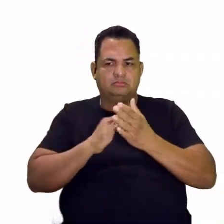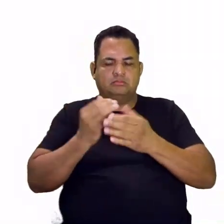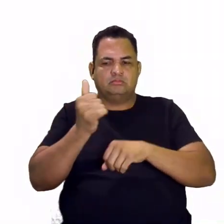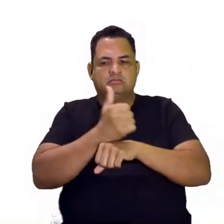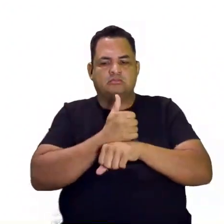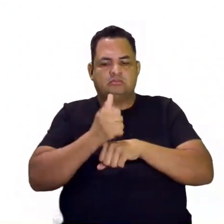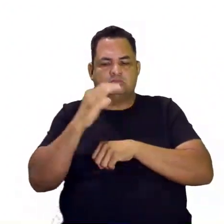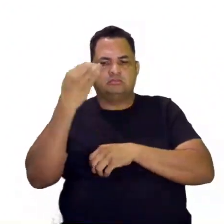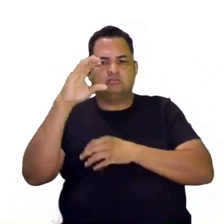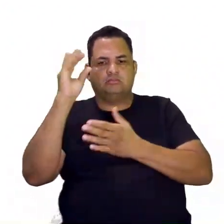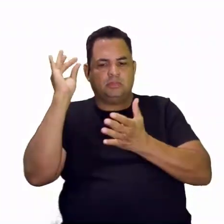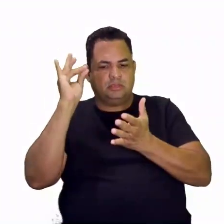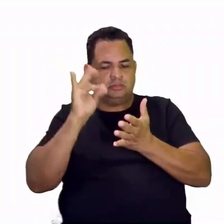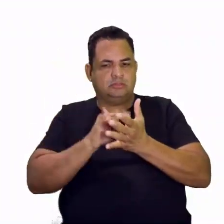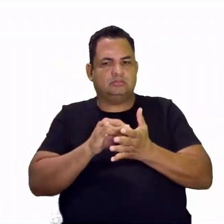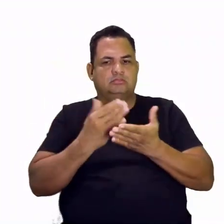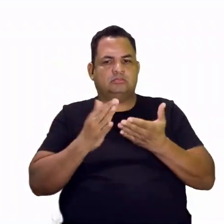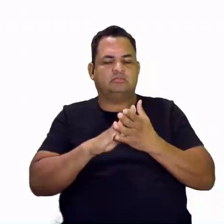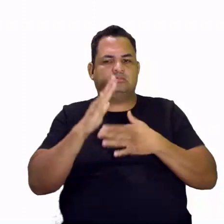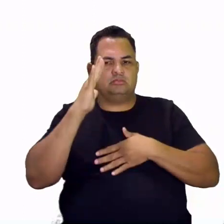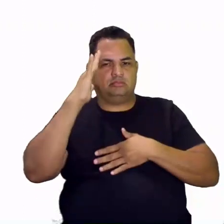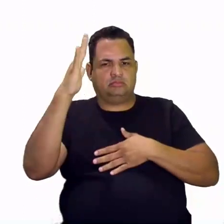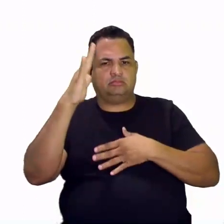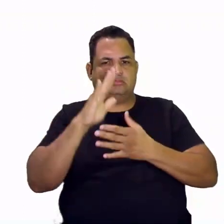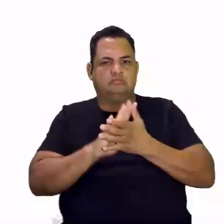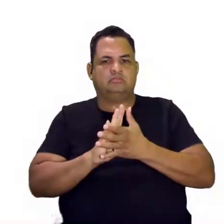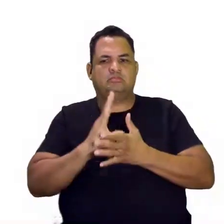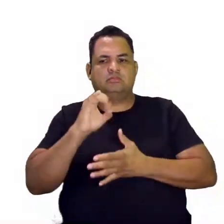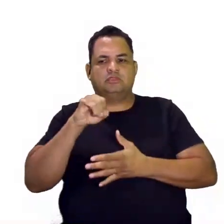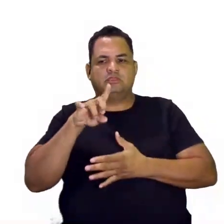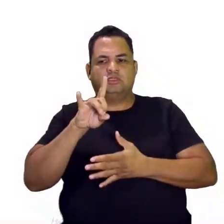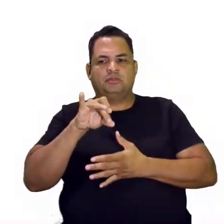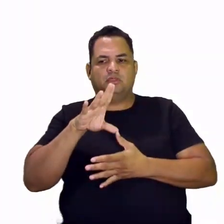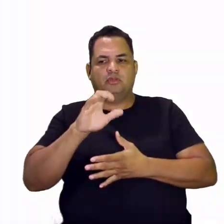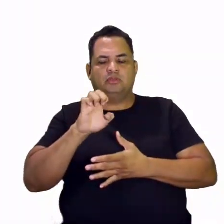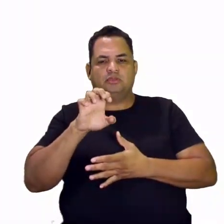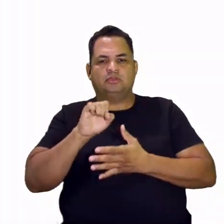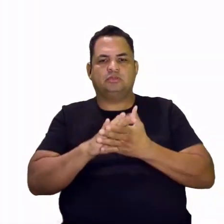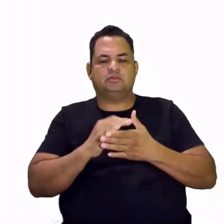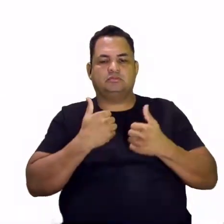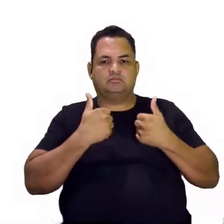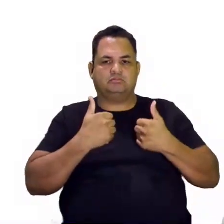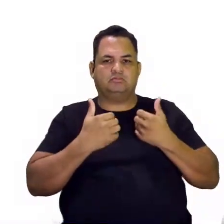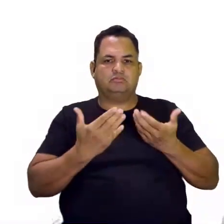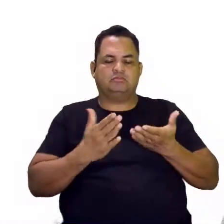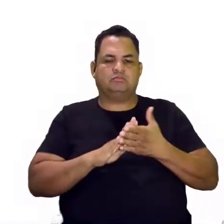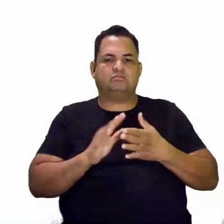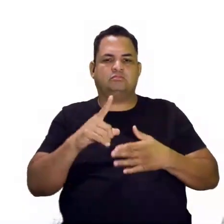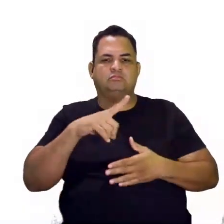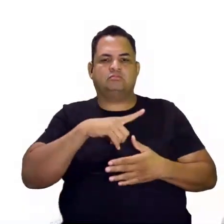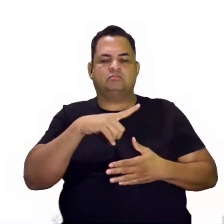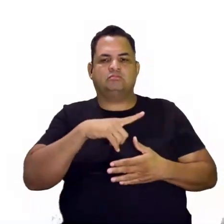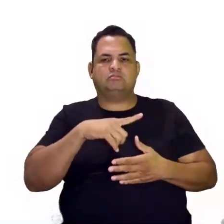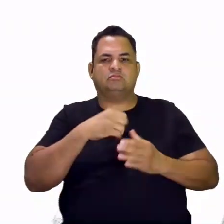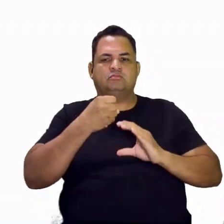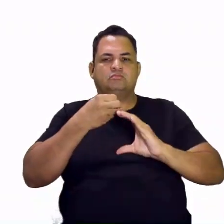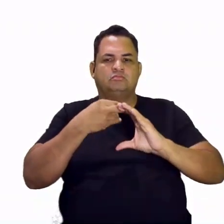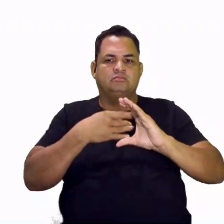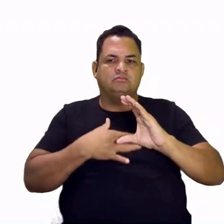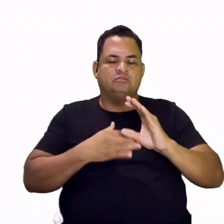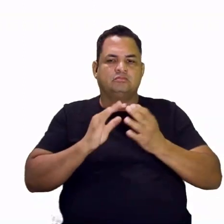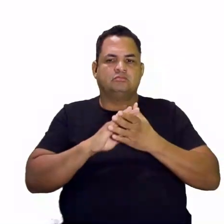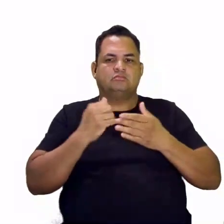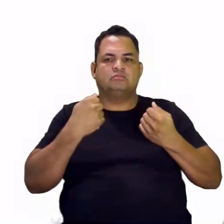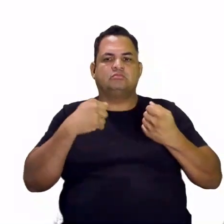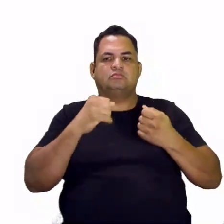para confirmarem essa teoria da simbiose. Tudo bem? Então, elas vão ter essa característica, eles têm